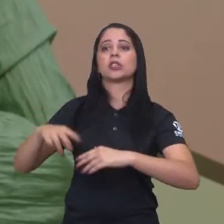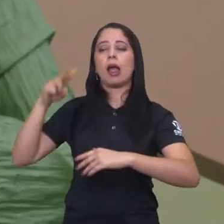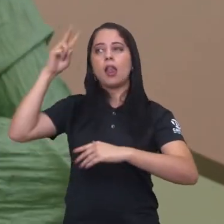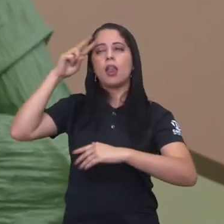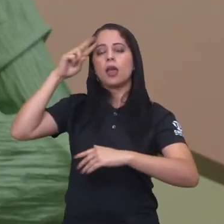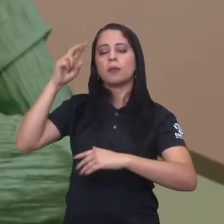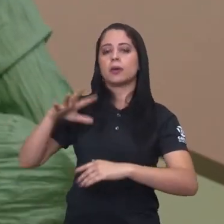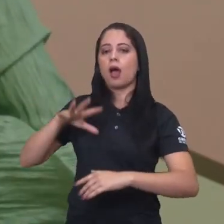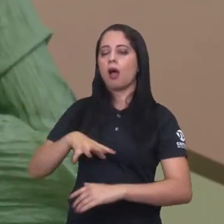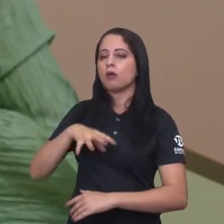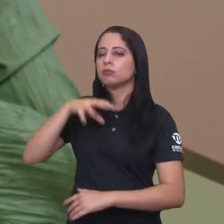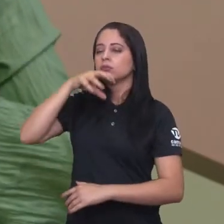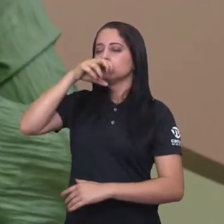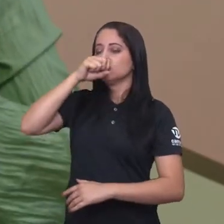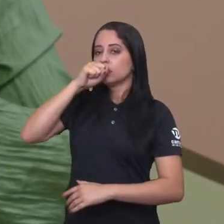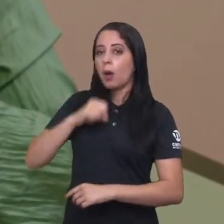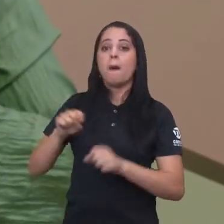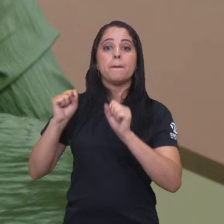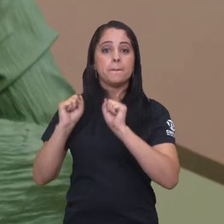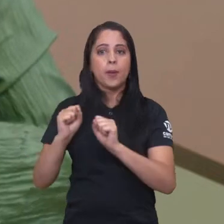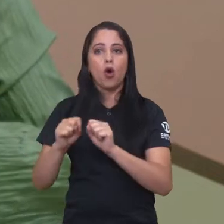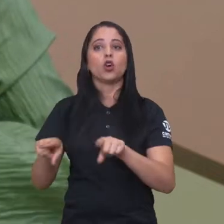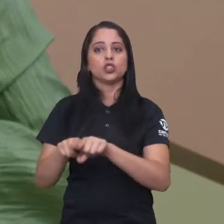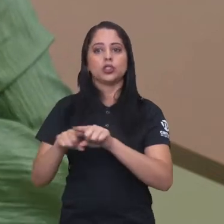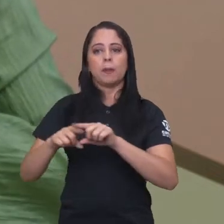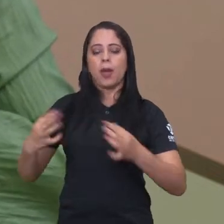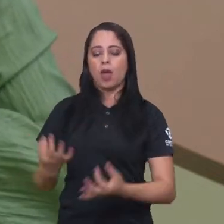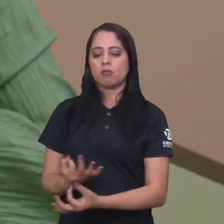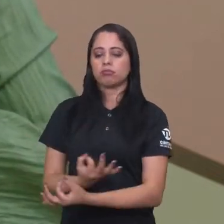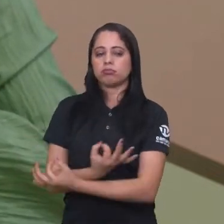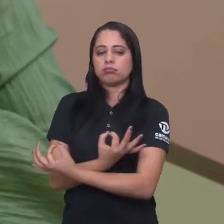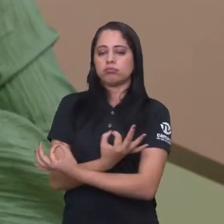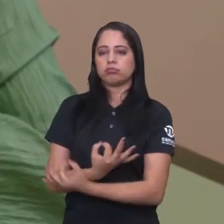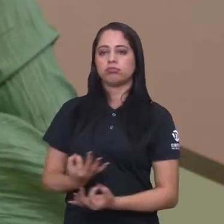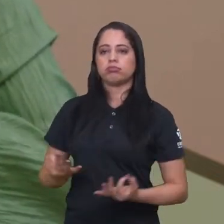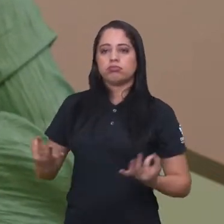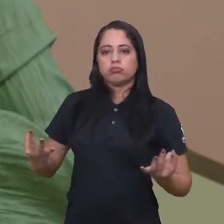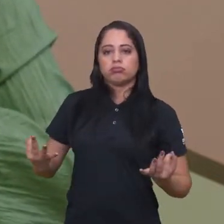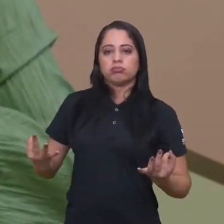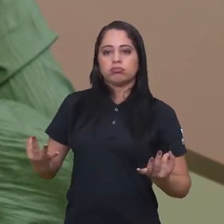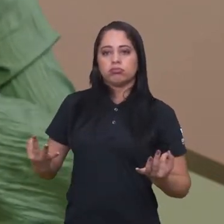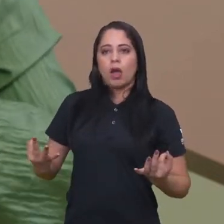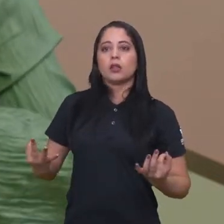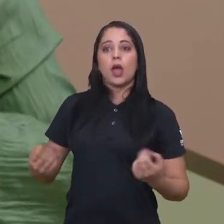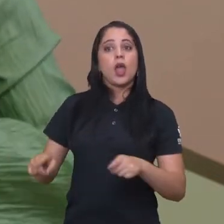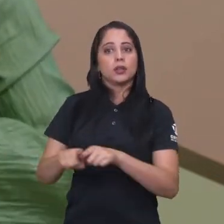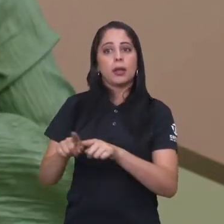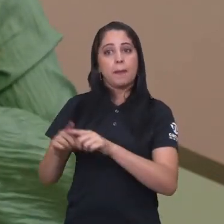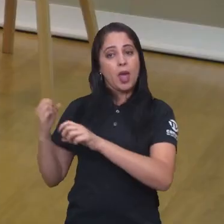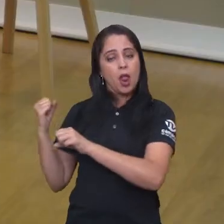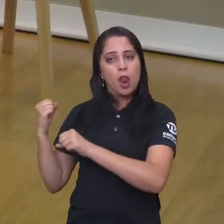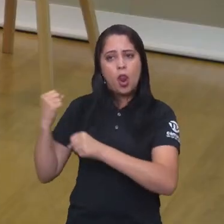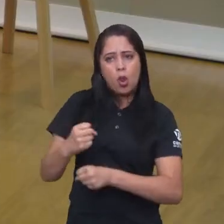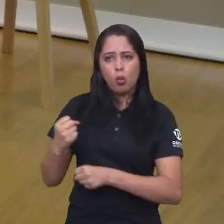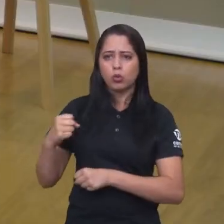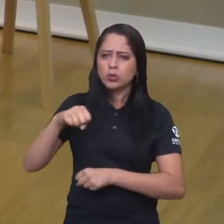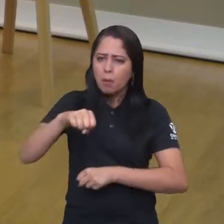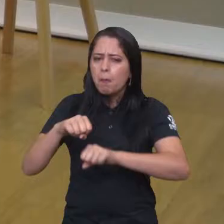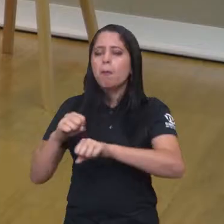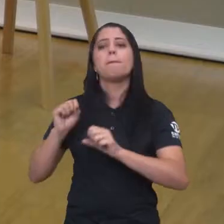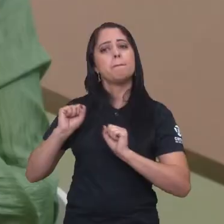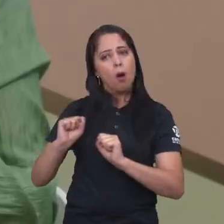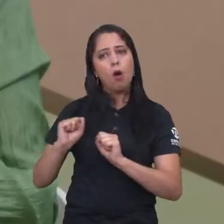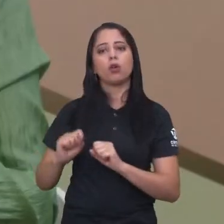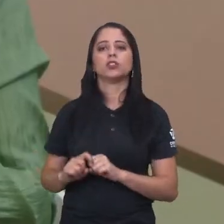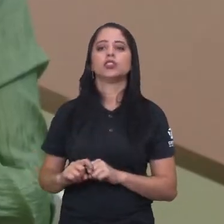lembrar, né, que a gente respira a gente pode fazer atividades como uma yoga, atividade como mindfulness. Então, a gente pode colocar